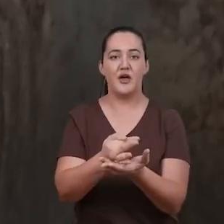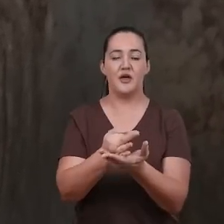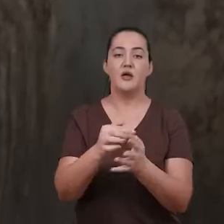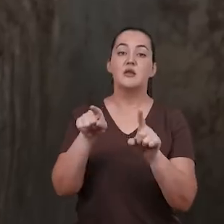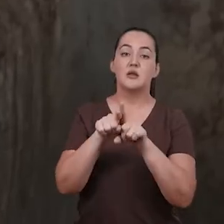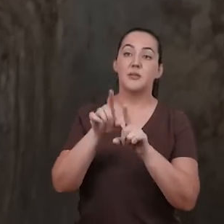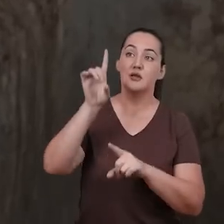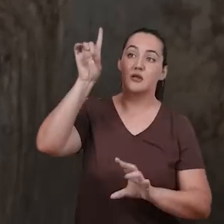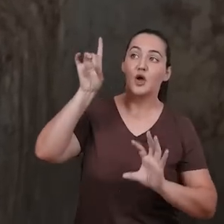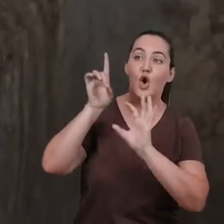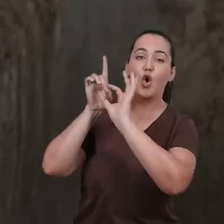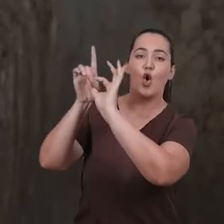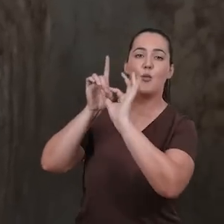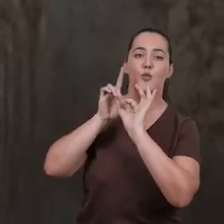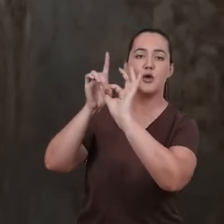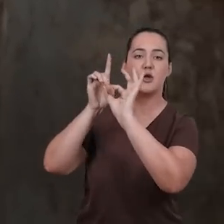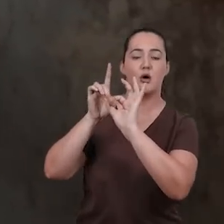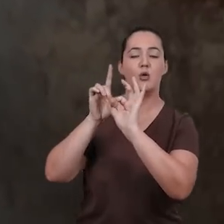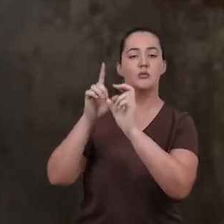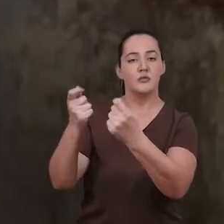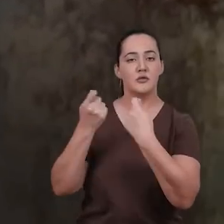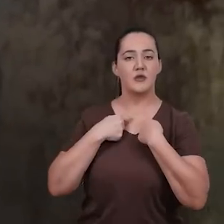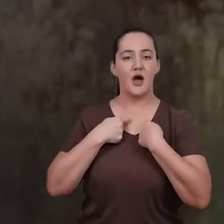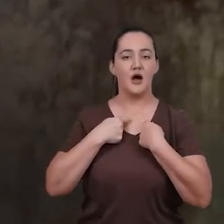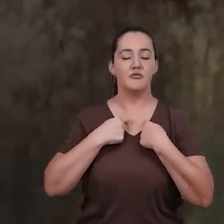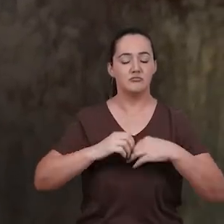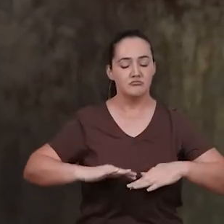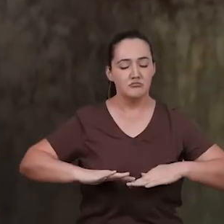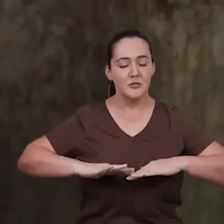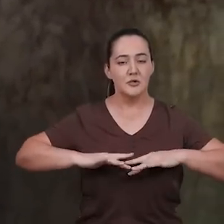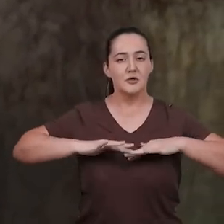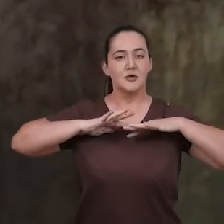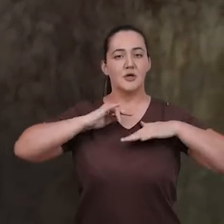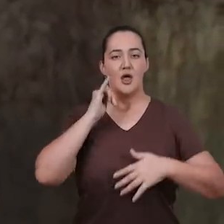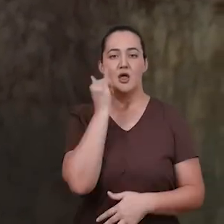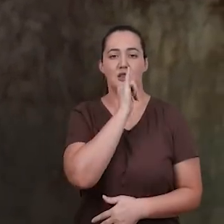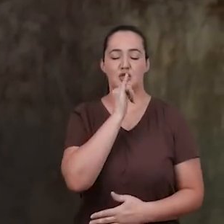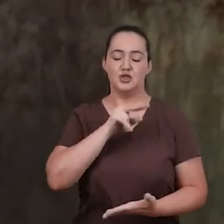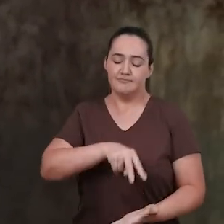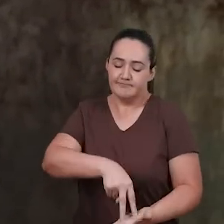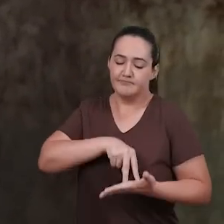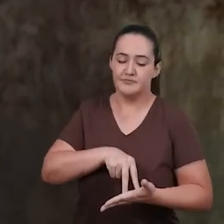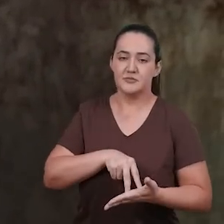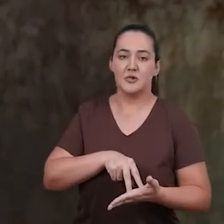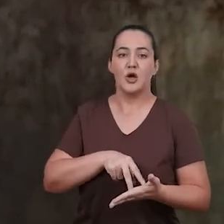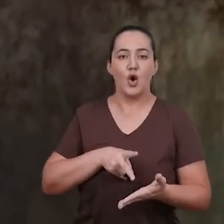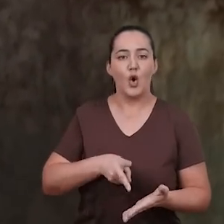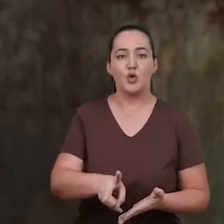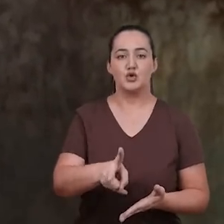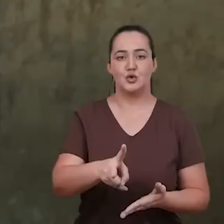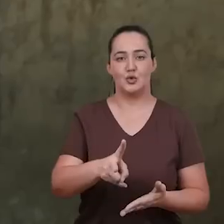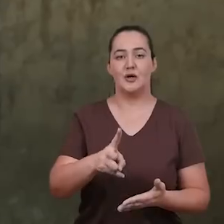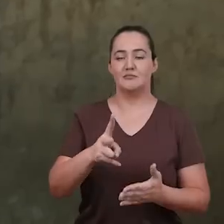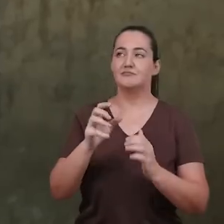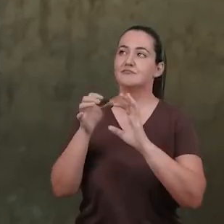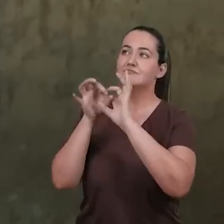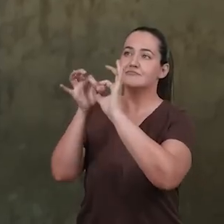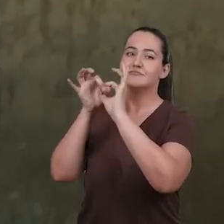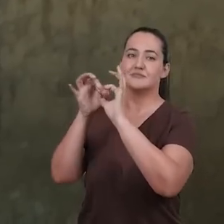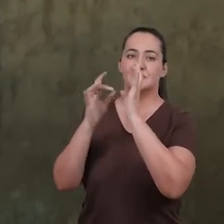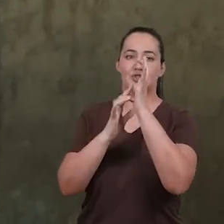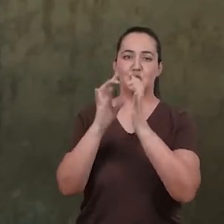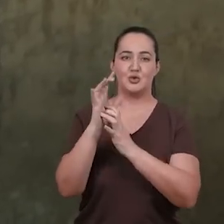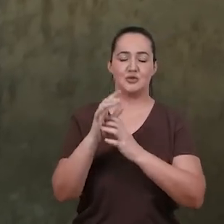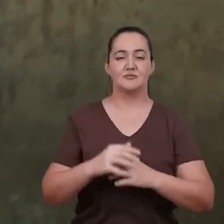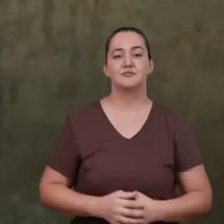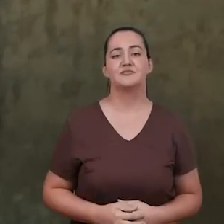comunhão, é o que os fazia persistir e perseverar em Cristo Jesus. Eu fico